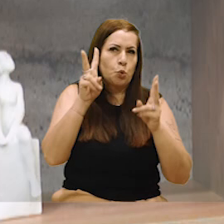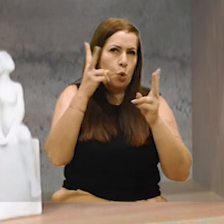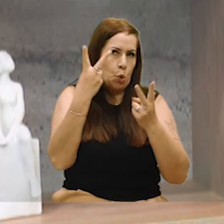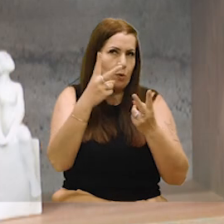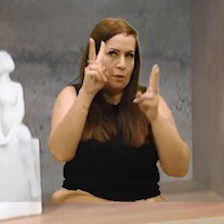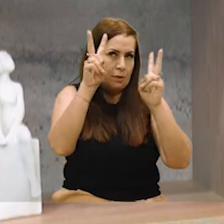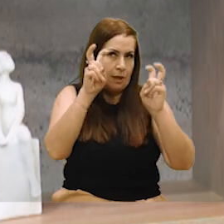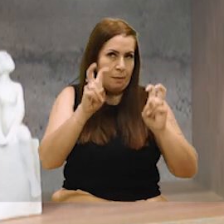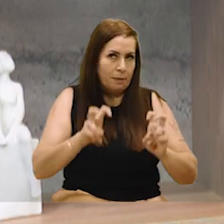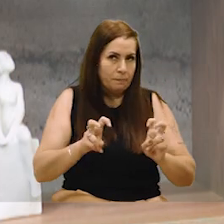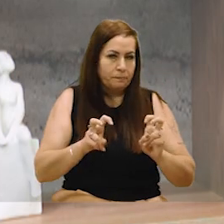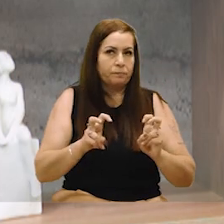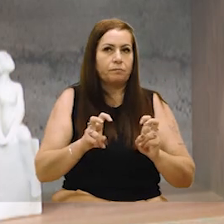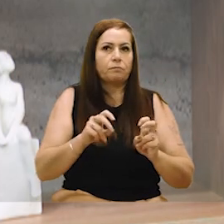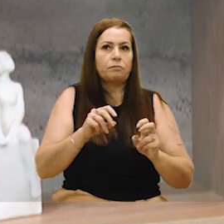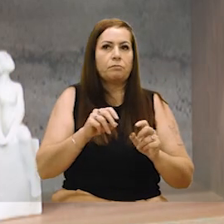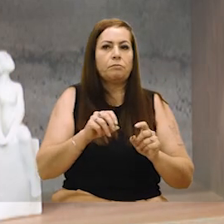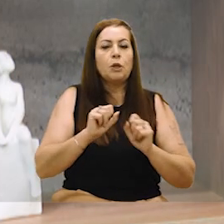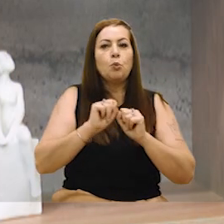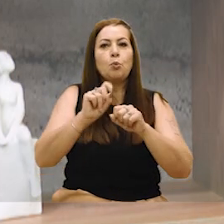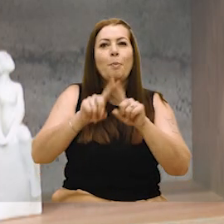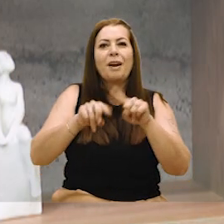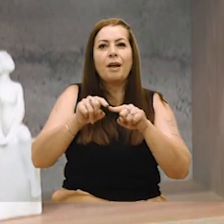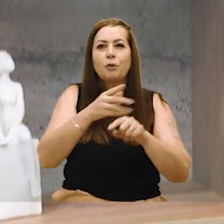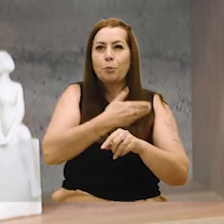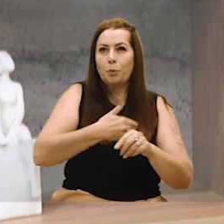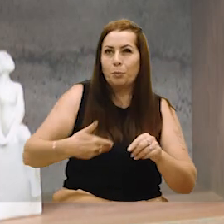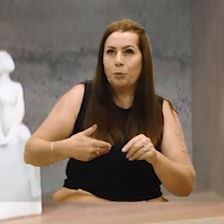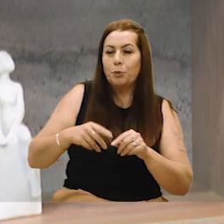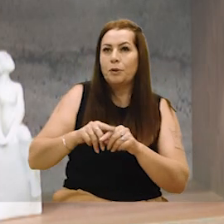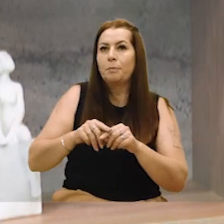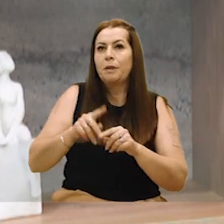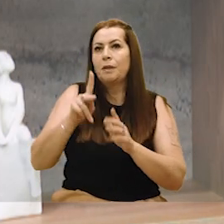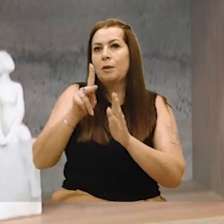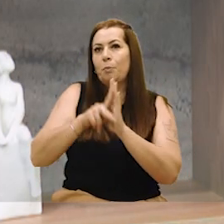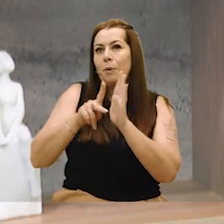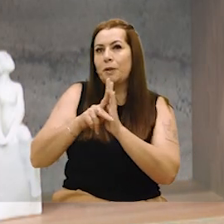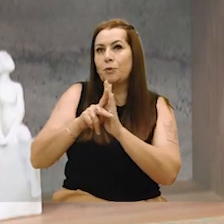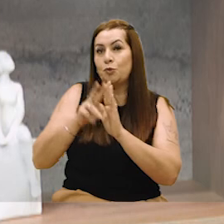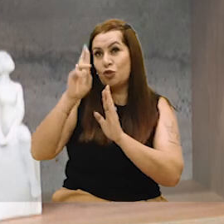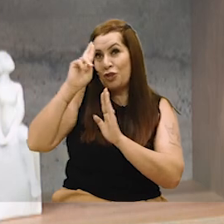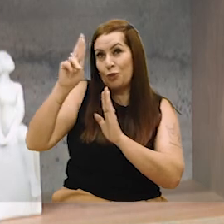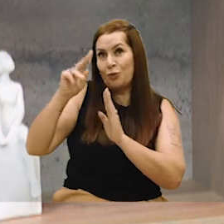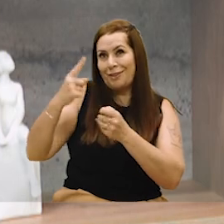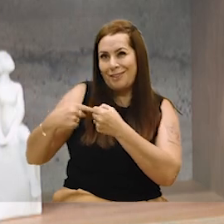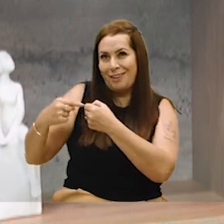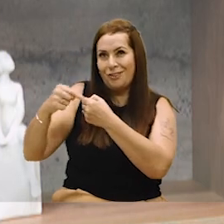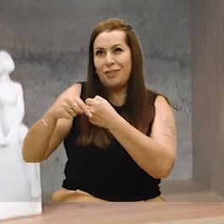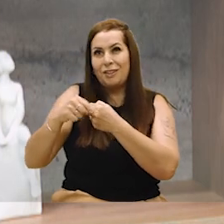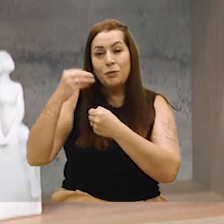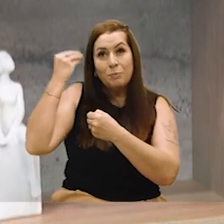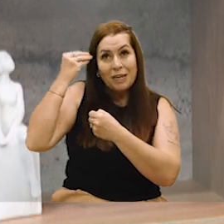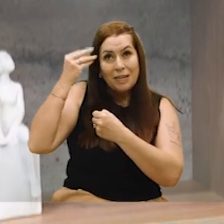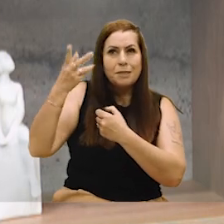2 temas aqui, tanto o mercado público quanto o plano diretor, no sentido da sua experiência como parlamentar, que